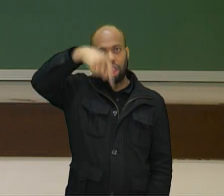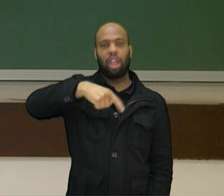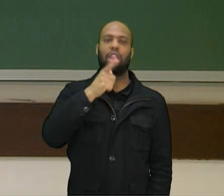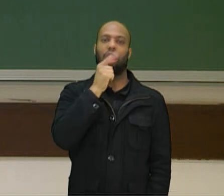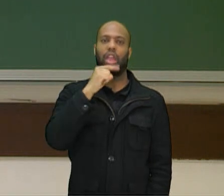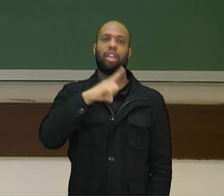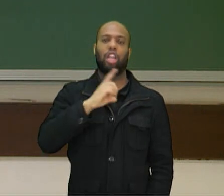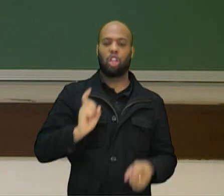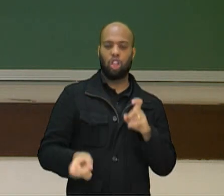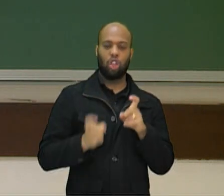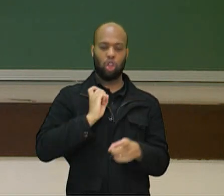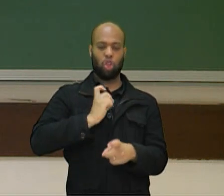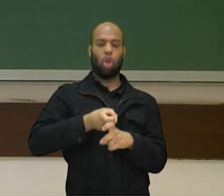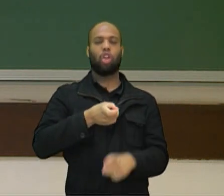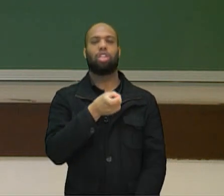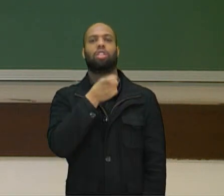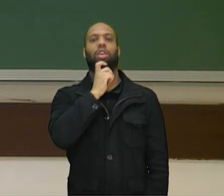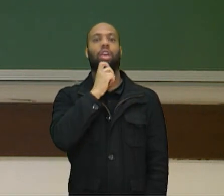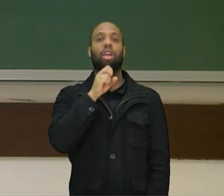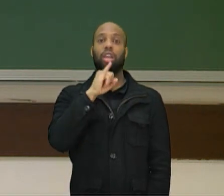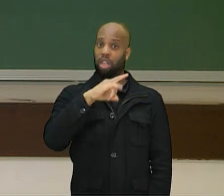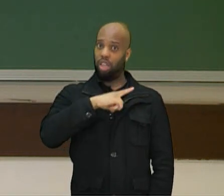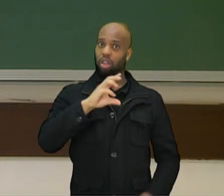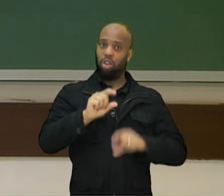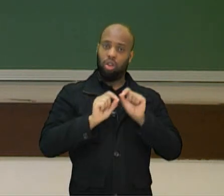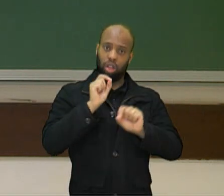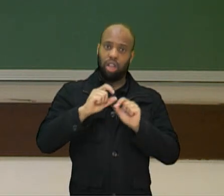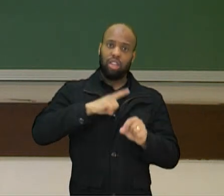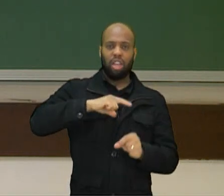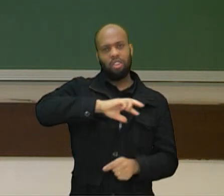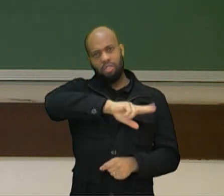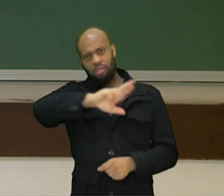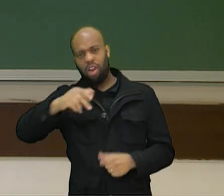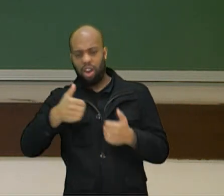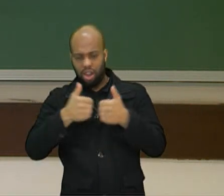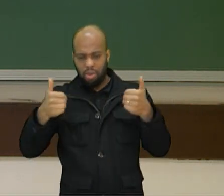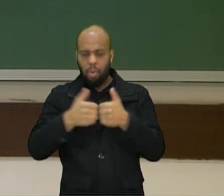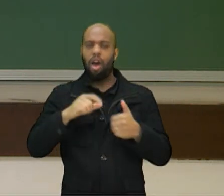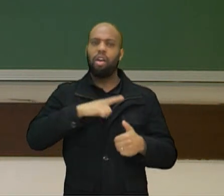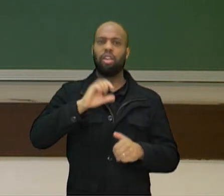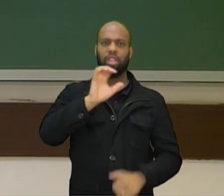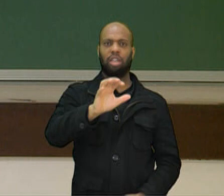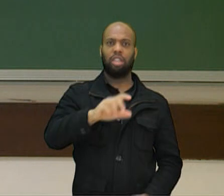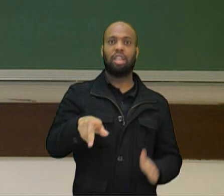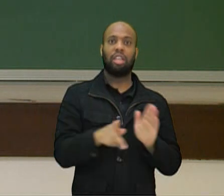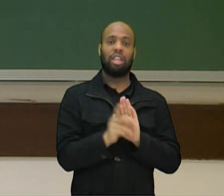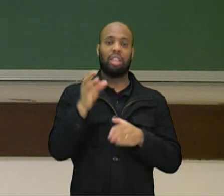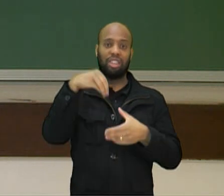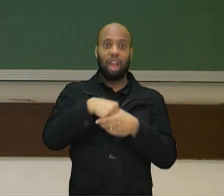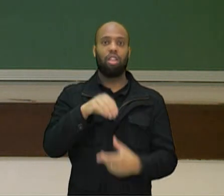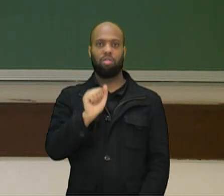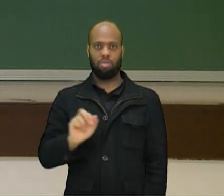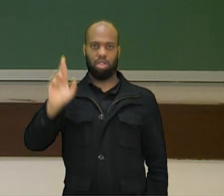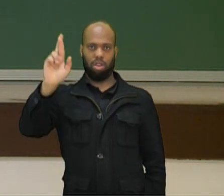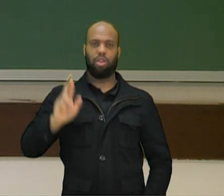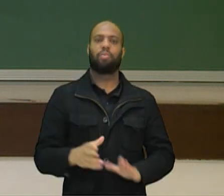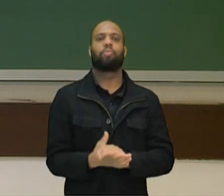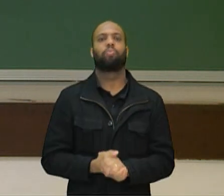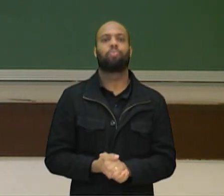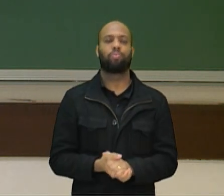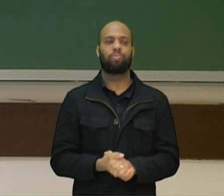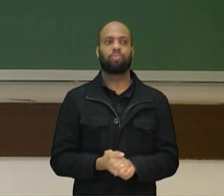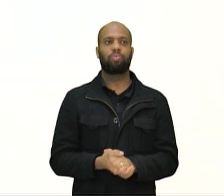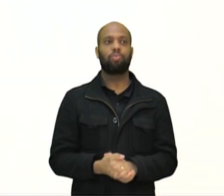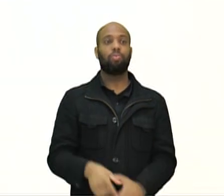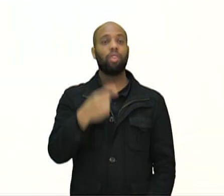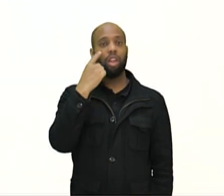está congelada e que no meio dela existem vários espaços onde existem ar no meio. E aqui,